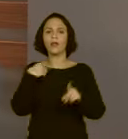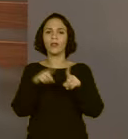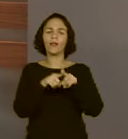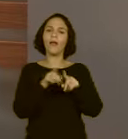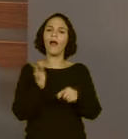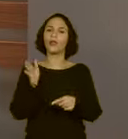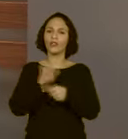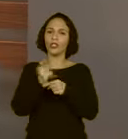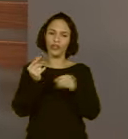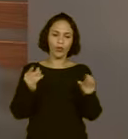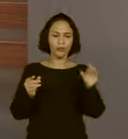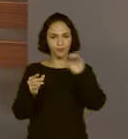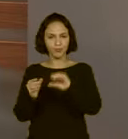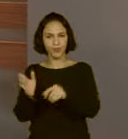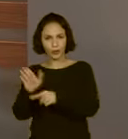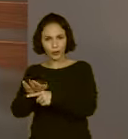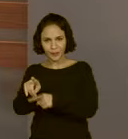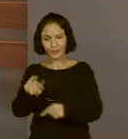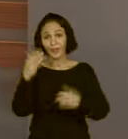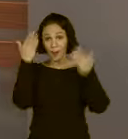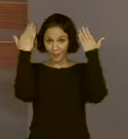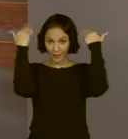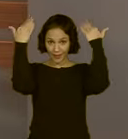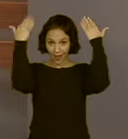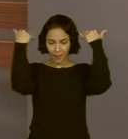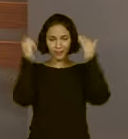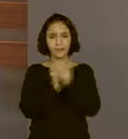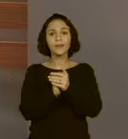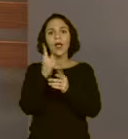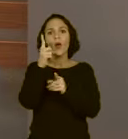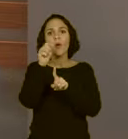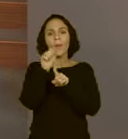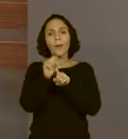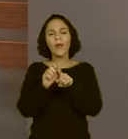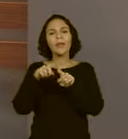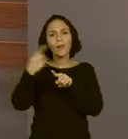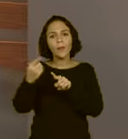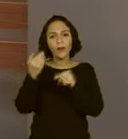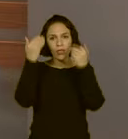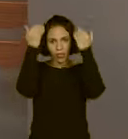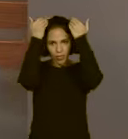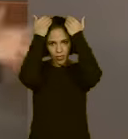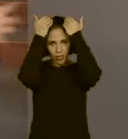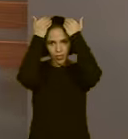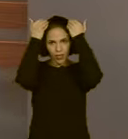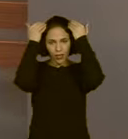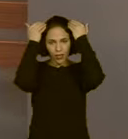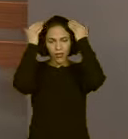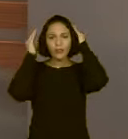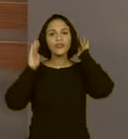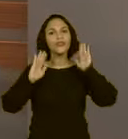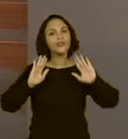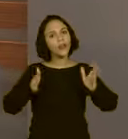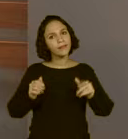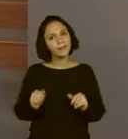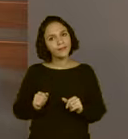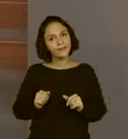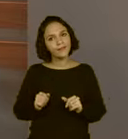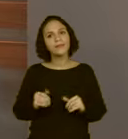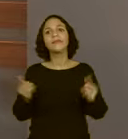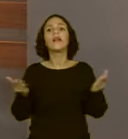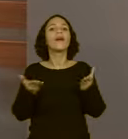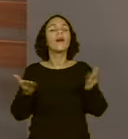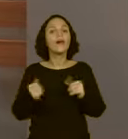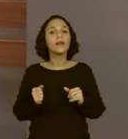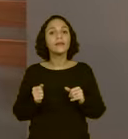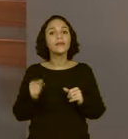também ajudei. Só que aí, 1 mês depois, a raiz do cabelo dela cresceu. E aí agora